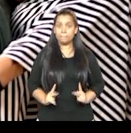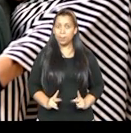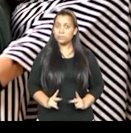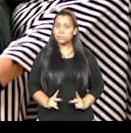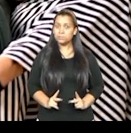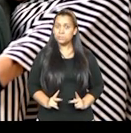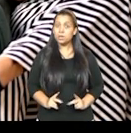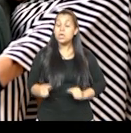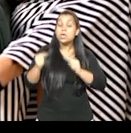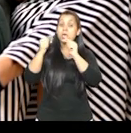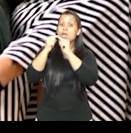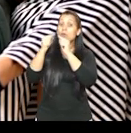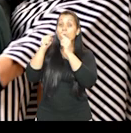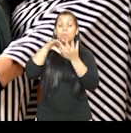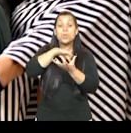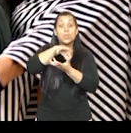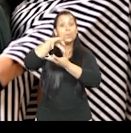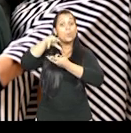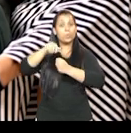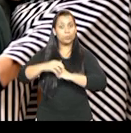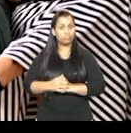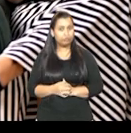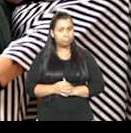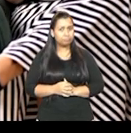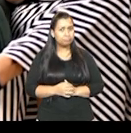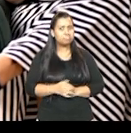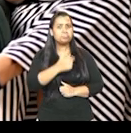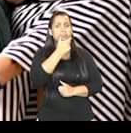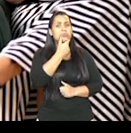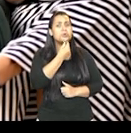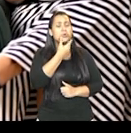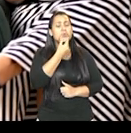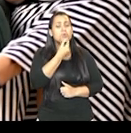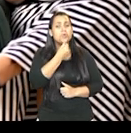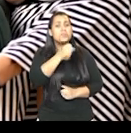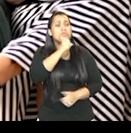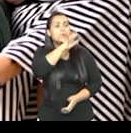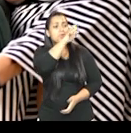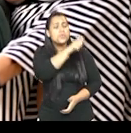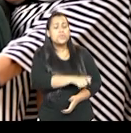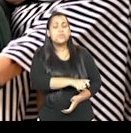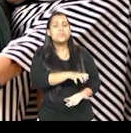mistério do universo. Quem era o velhinho na realidade?